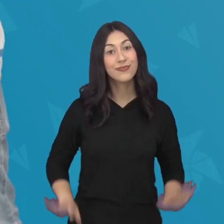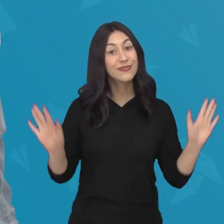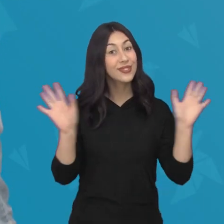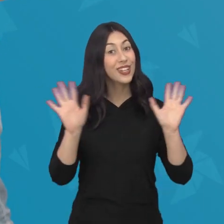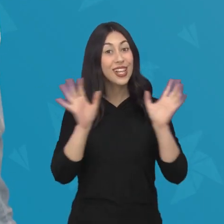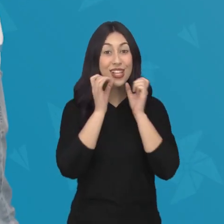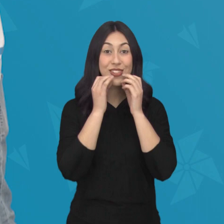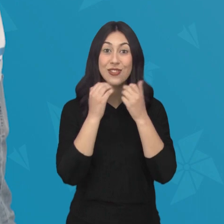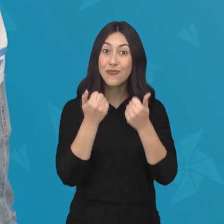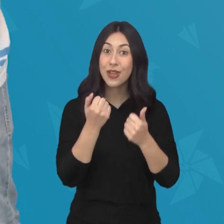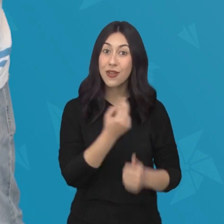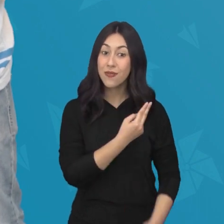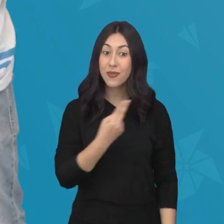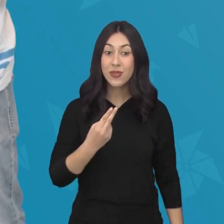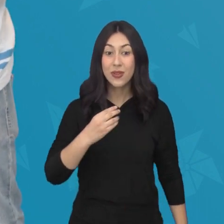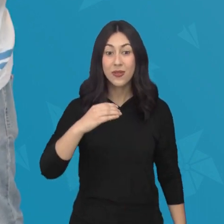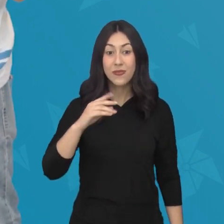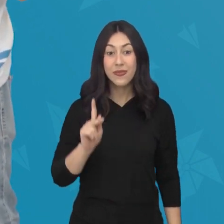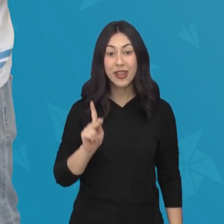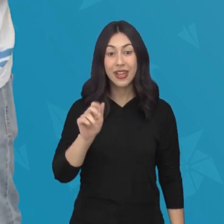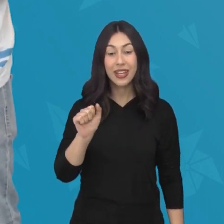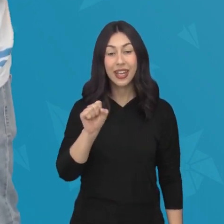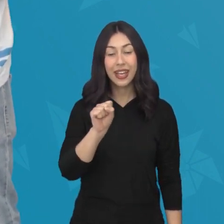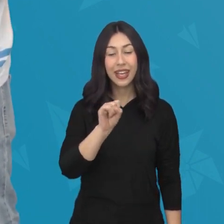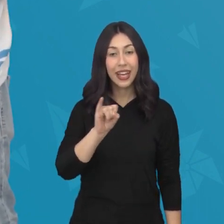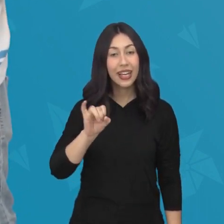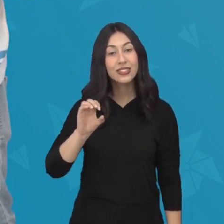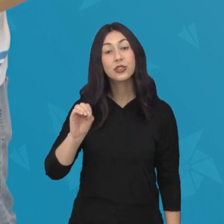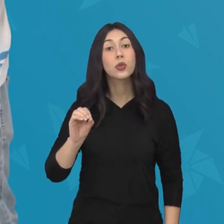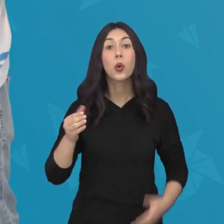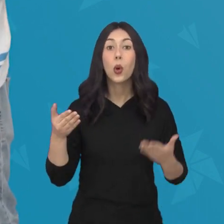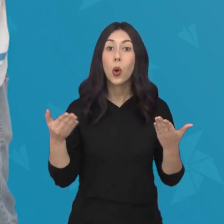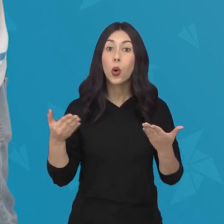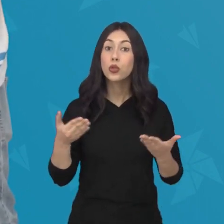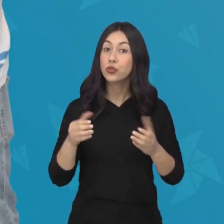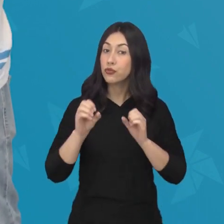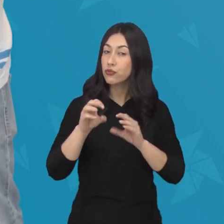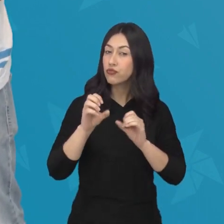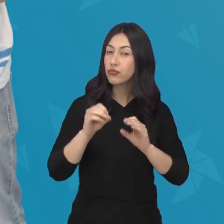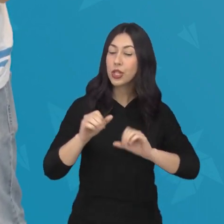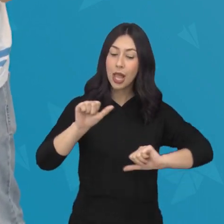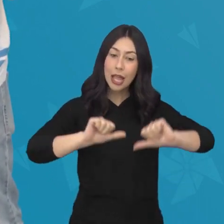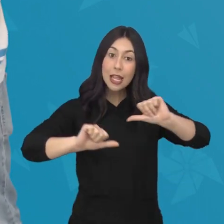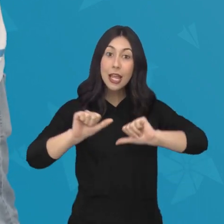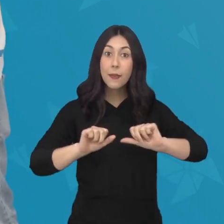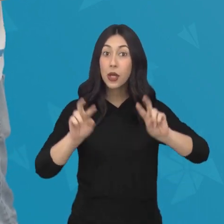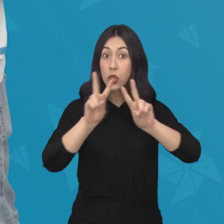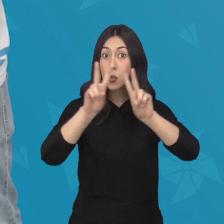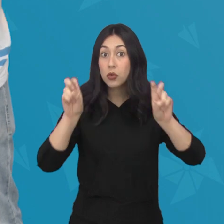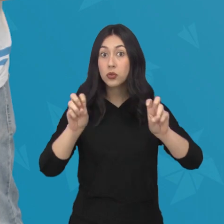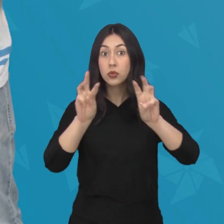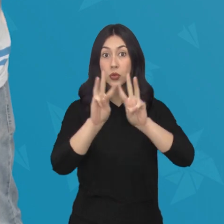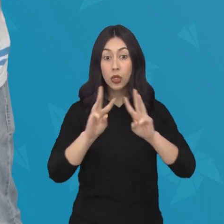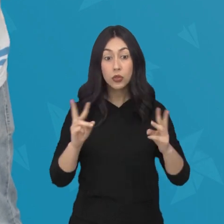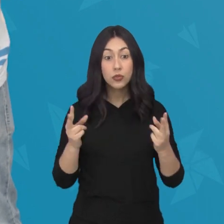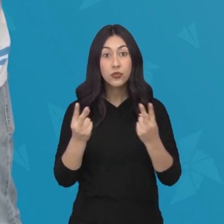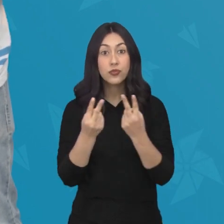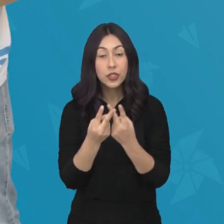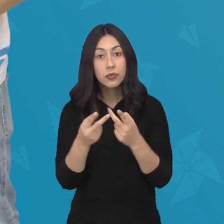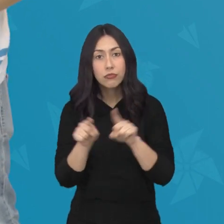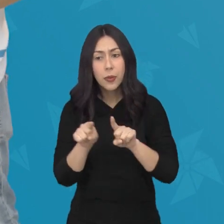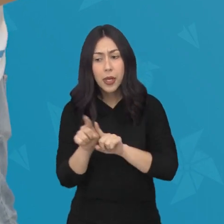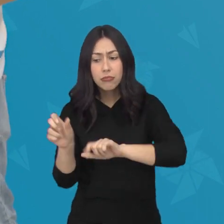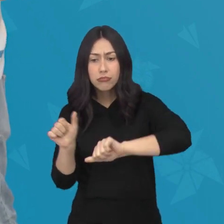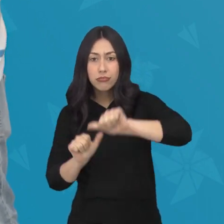Olá pessoal, tudo bem? Meu nome é Cássio e hoje eu vou dar mais uma aula de Química Geral para vocês e vamos falar sobre os estados físicos da matéria e as mudanças desses estados